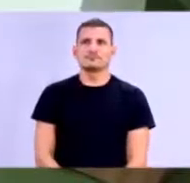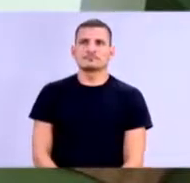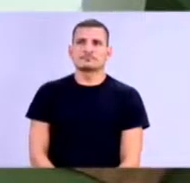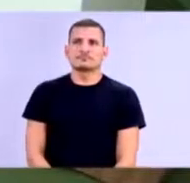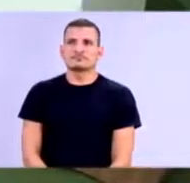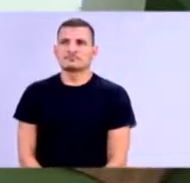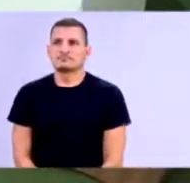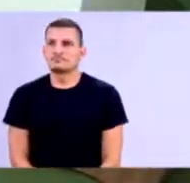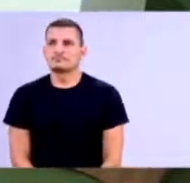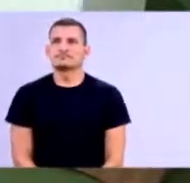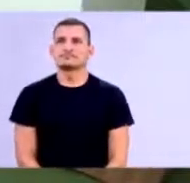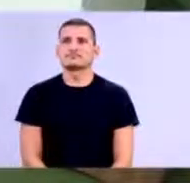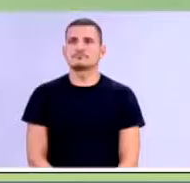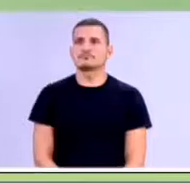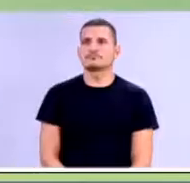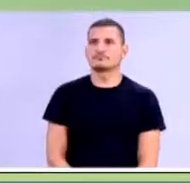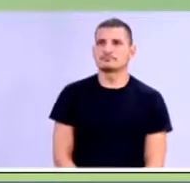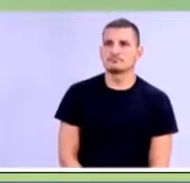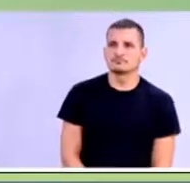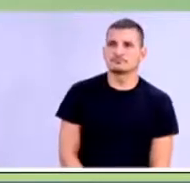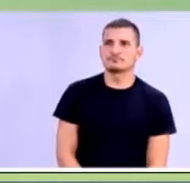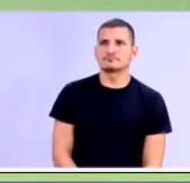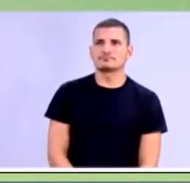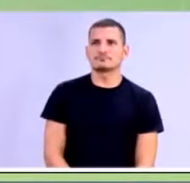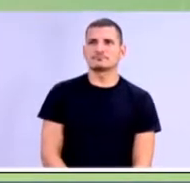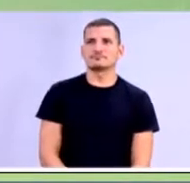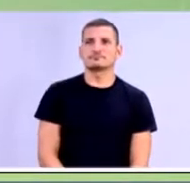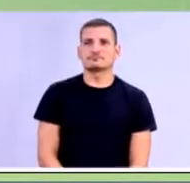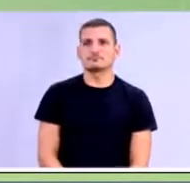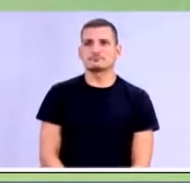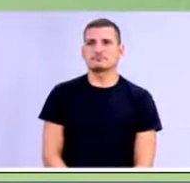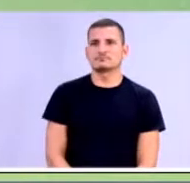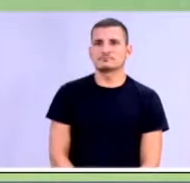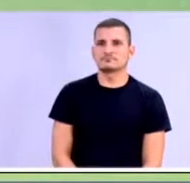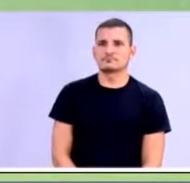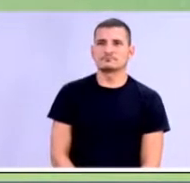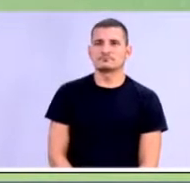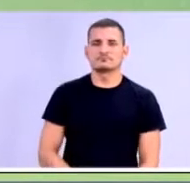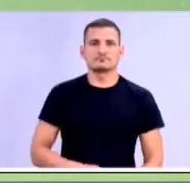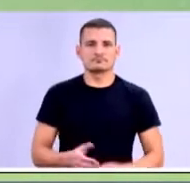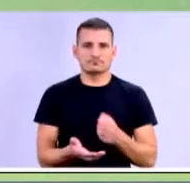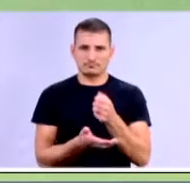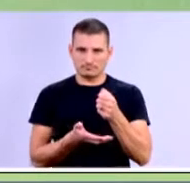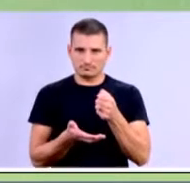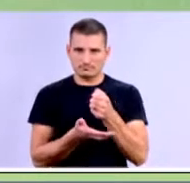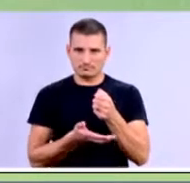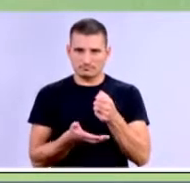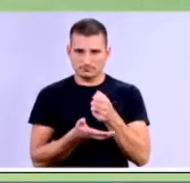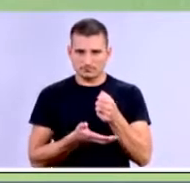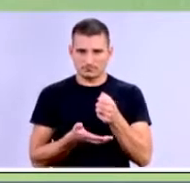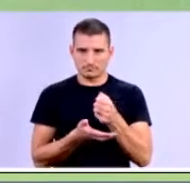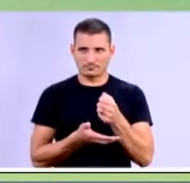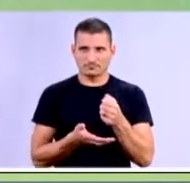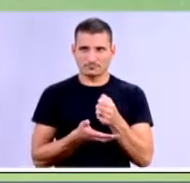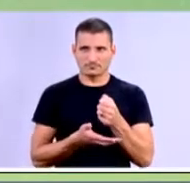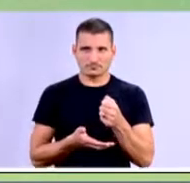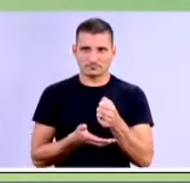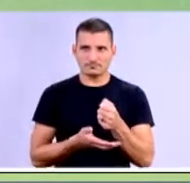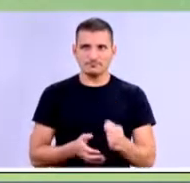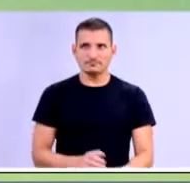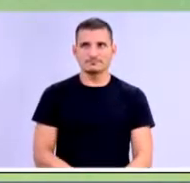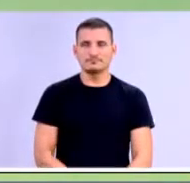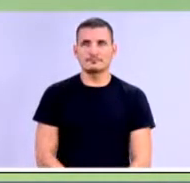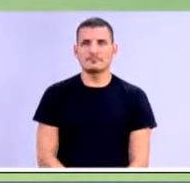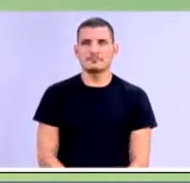Então, tomando nota do primeiro princípio, um dos princípios básicos para o estudo à distância,